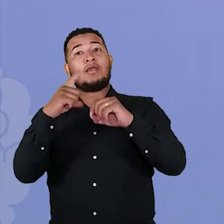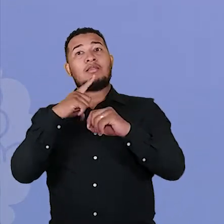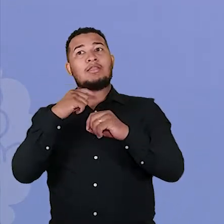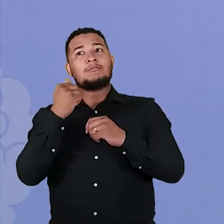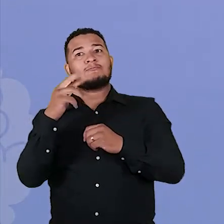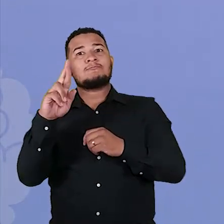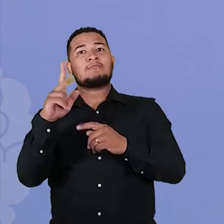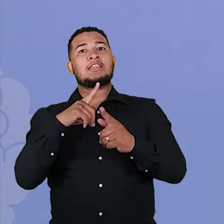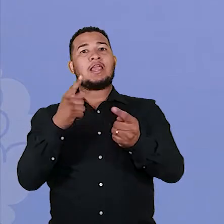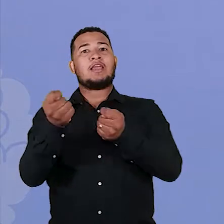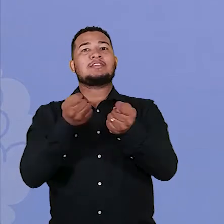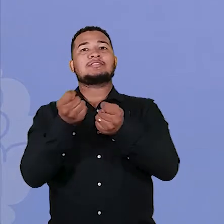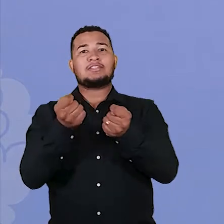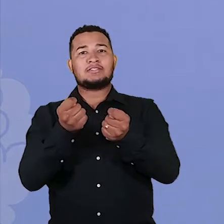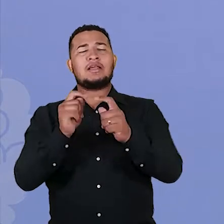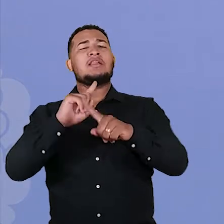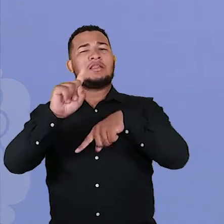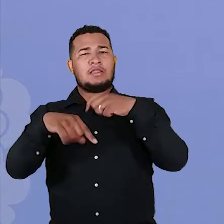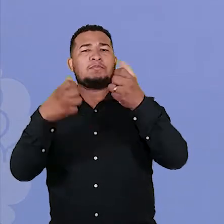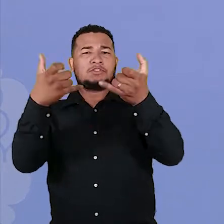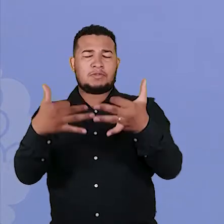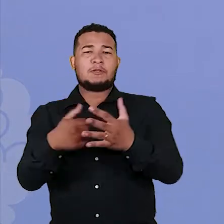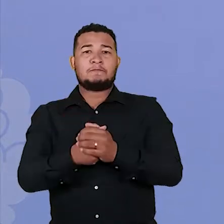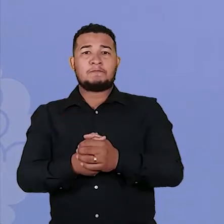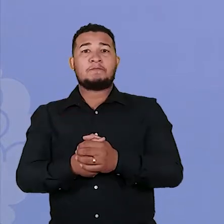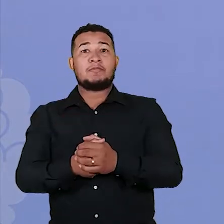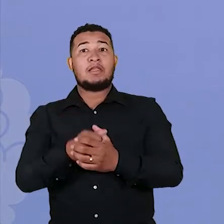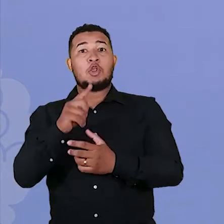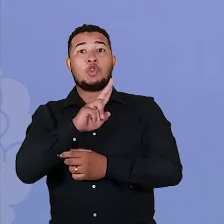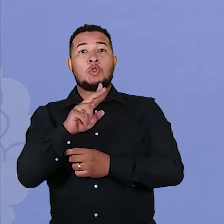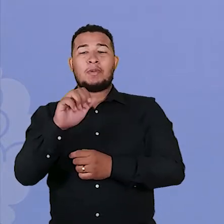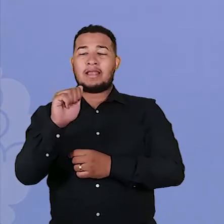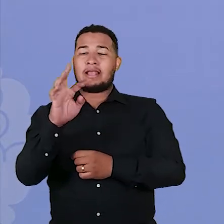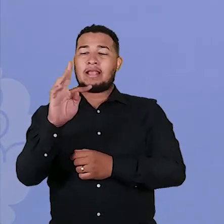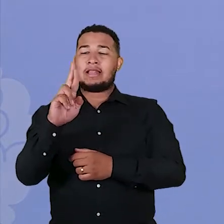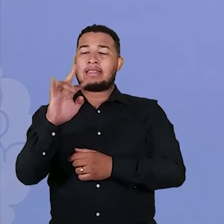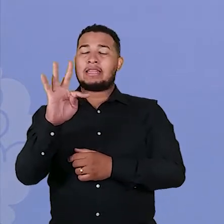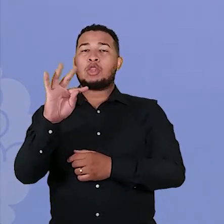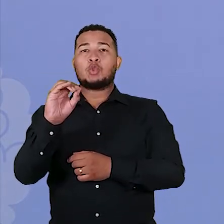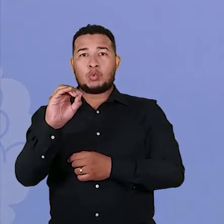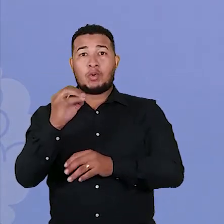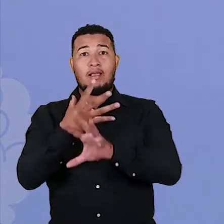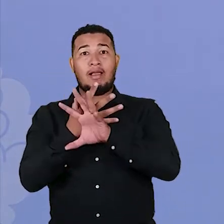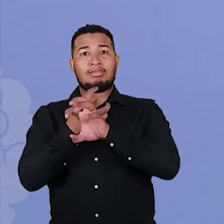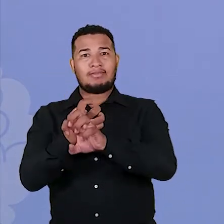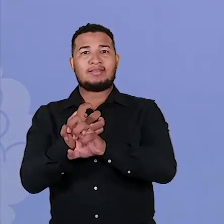certa resistência. Depois eu vou falar de novo disso, que é um atrito. Então,